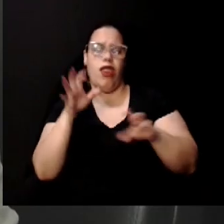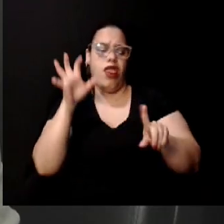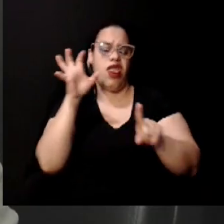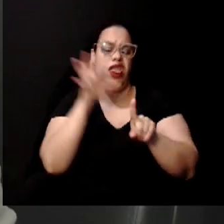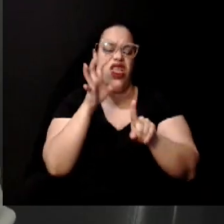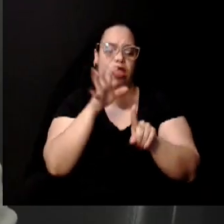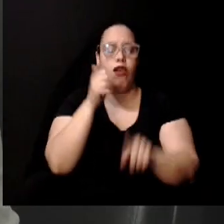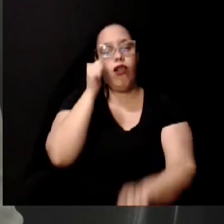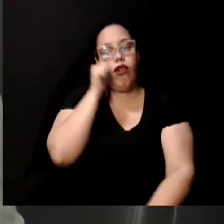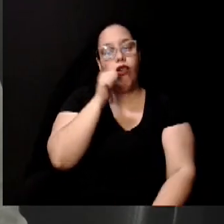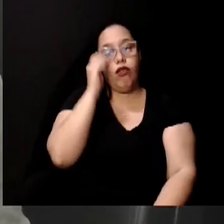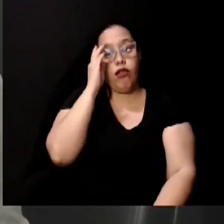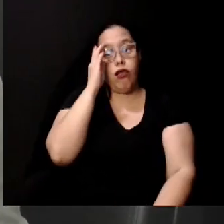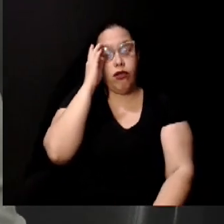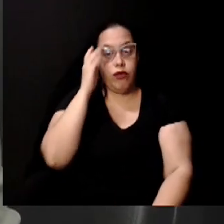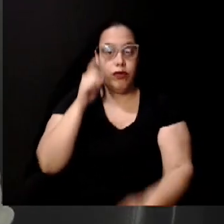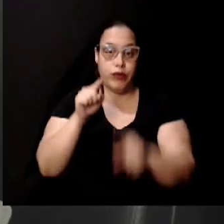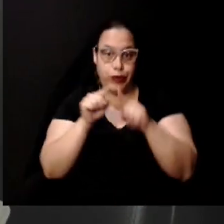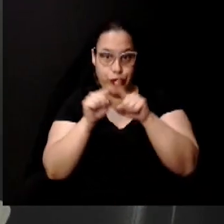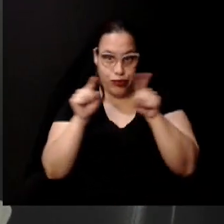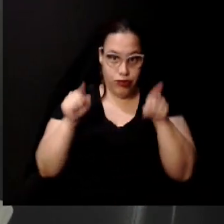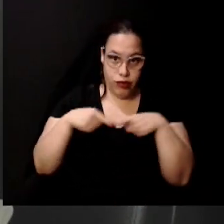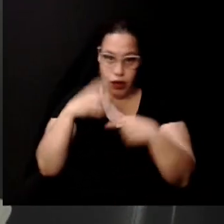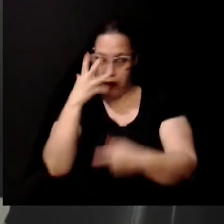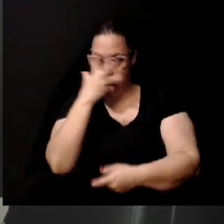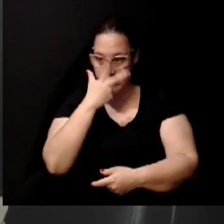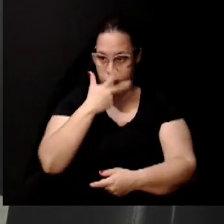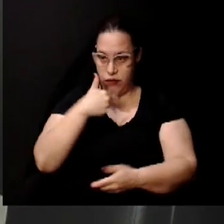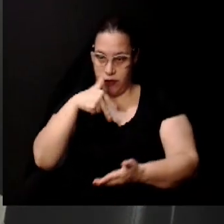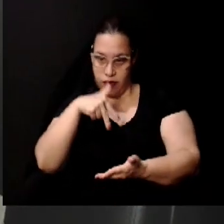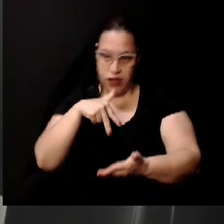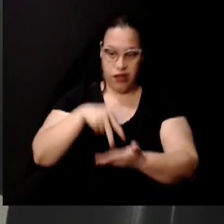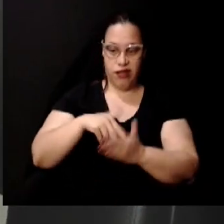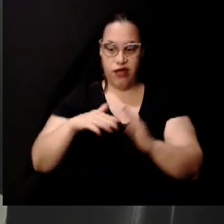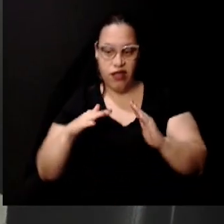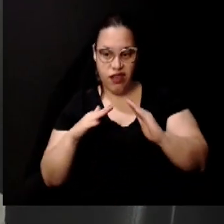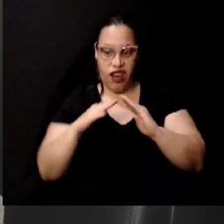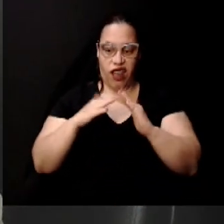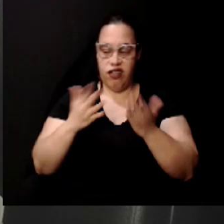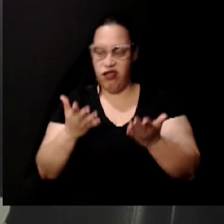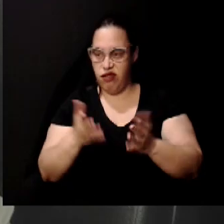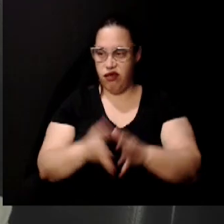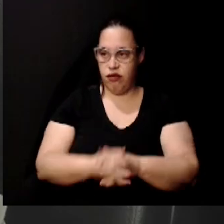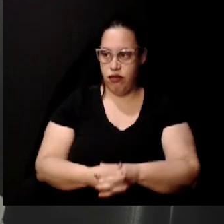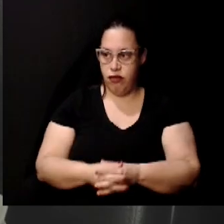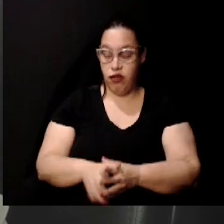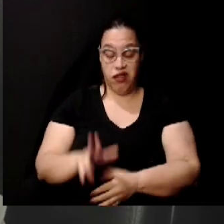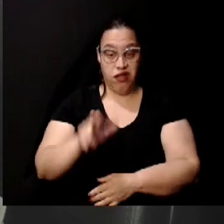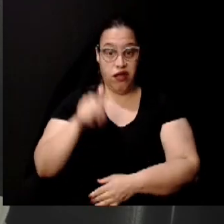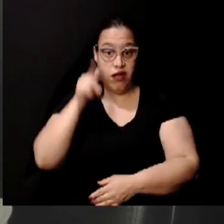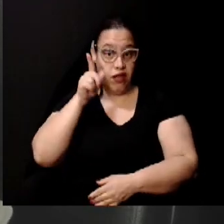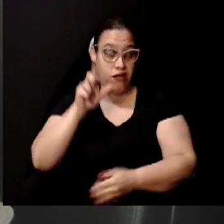estarem enquadradas como belas, recatadas e do lar, e eu nunca consegui me enquadrar